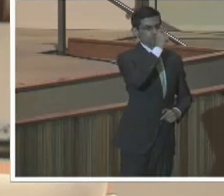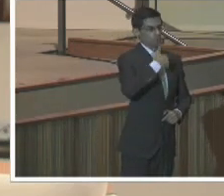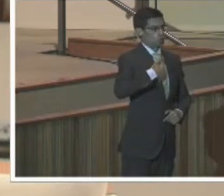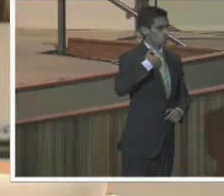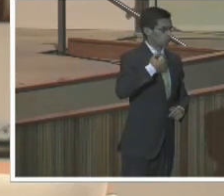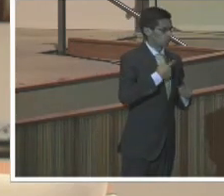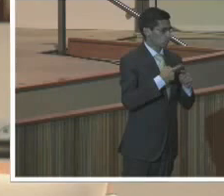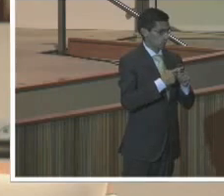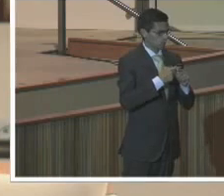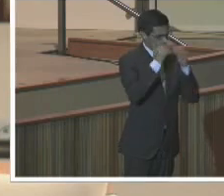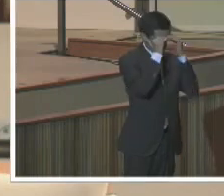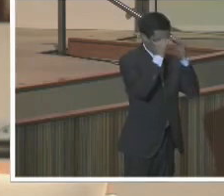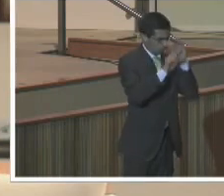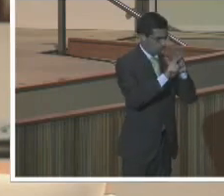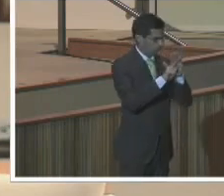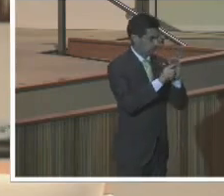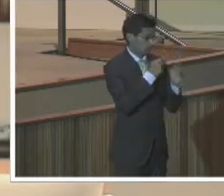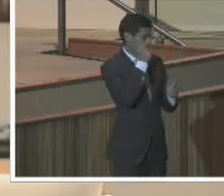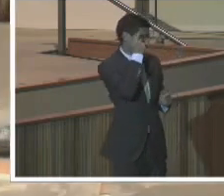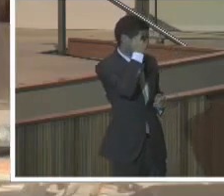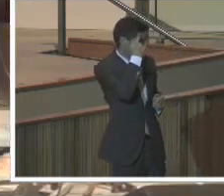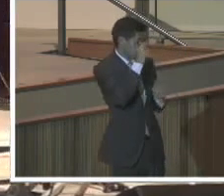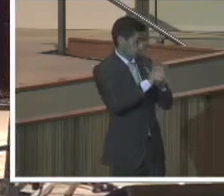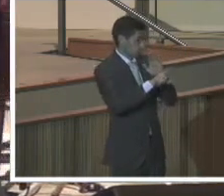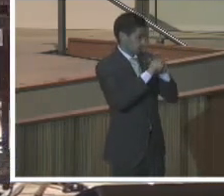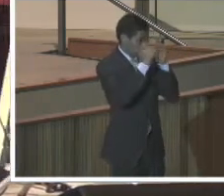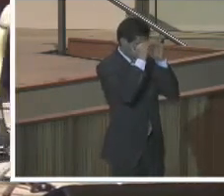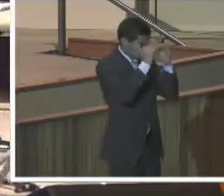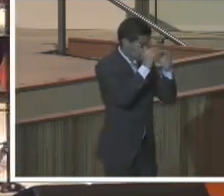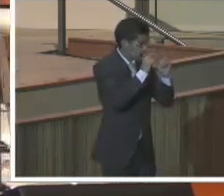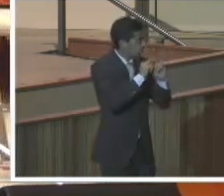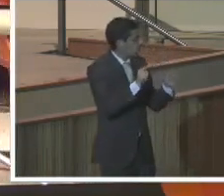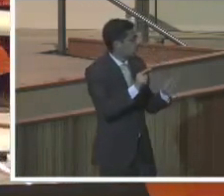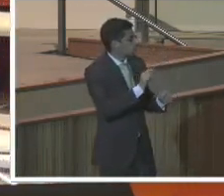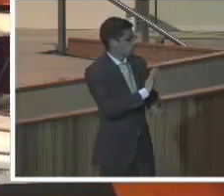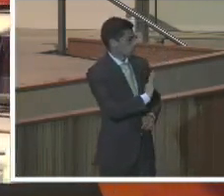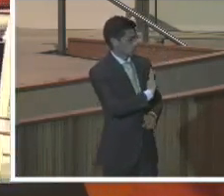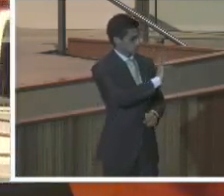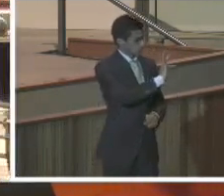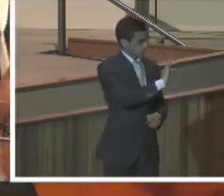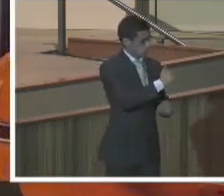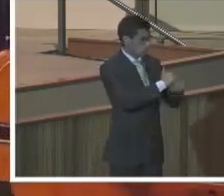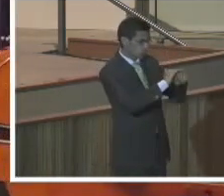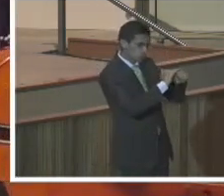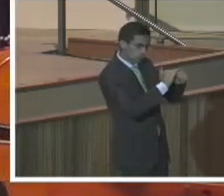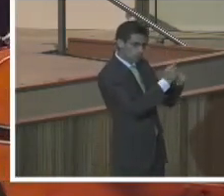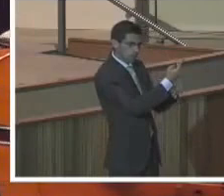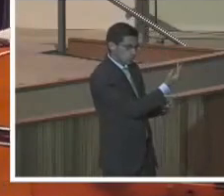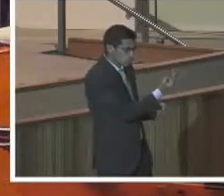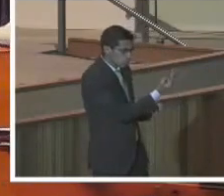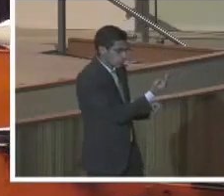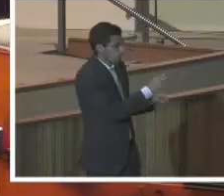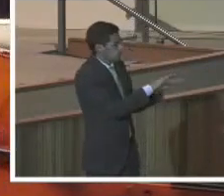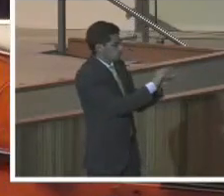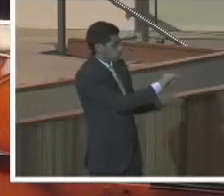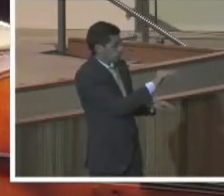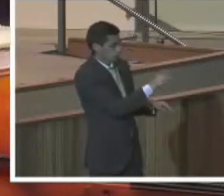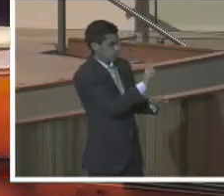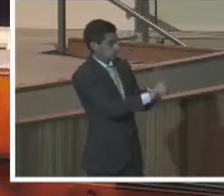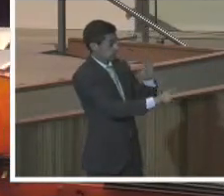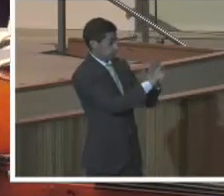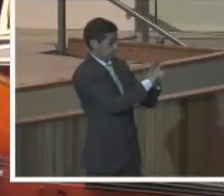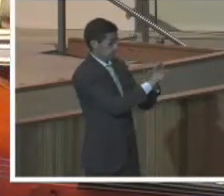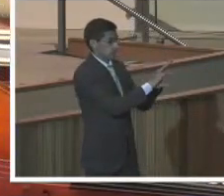tempo. E aí eles começavam a comentar entre si, os escribas, não é, os mestres da lei